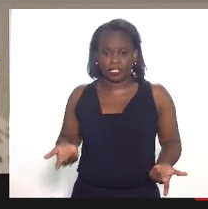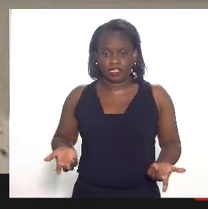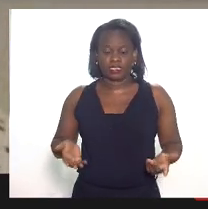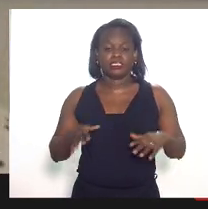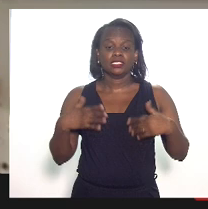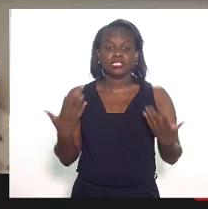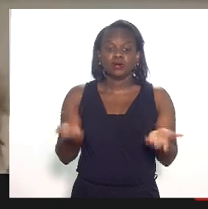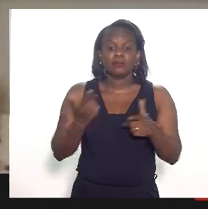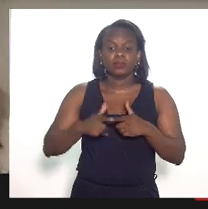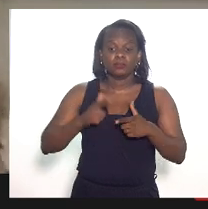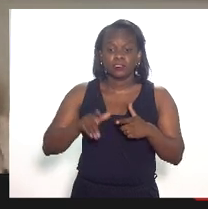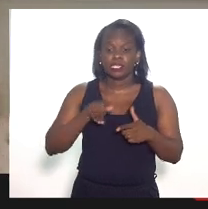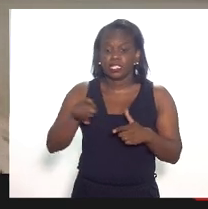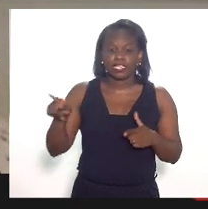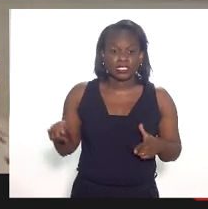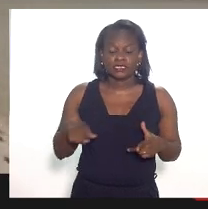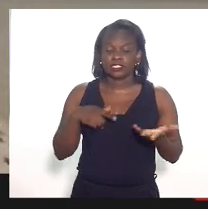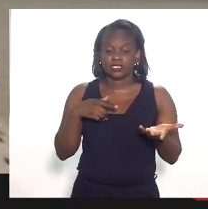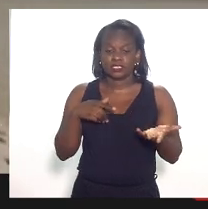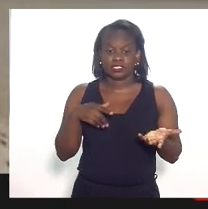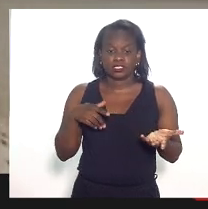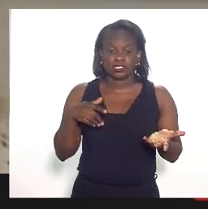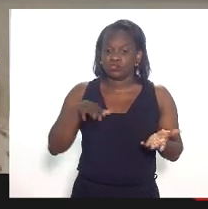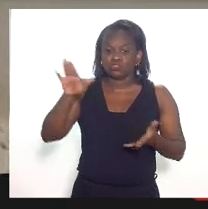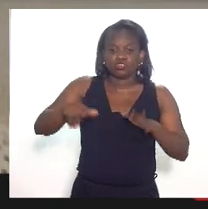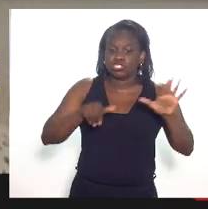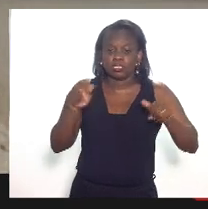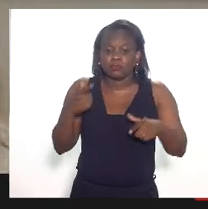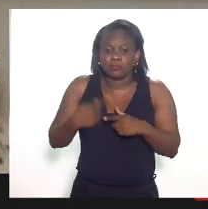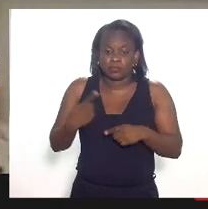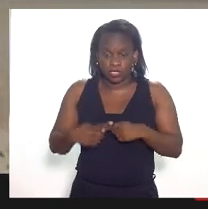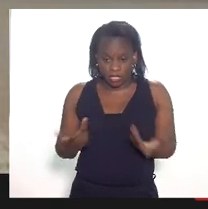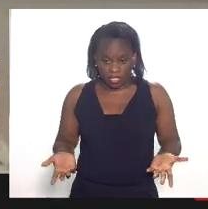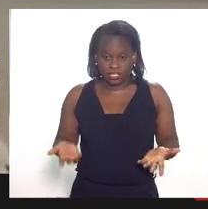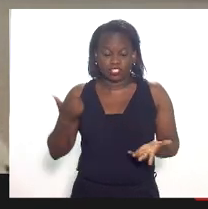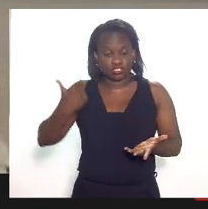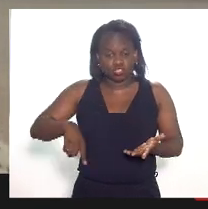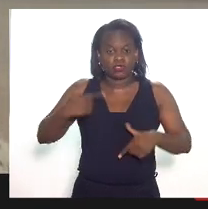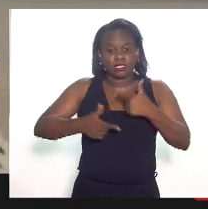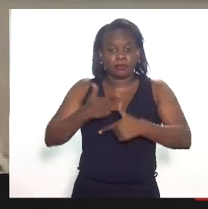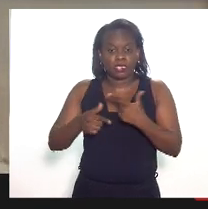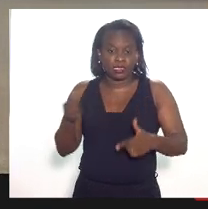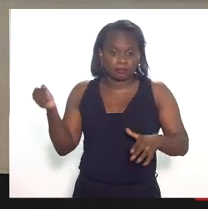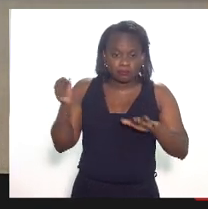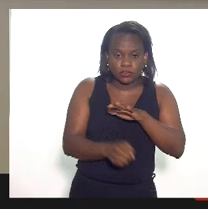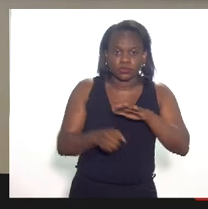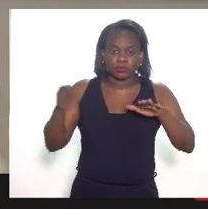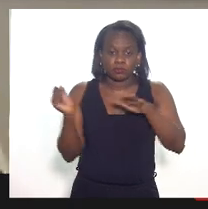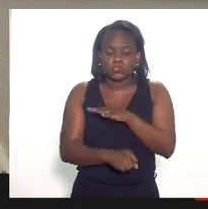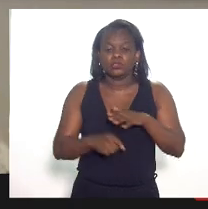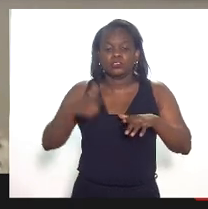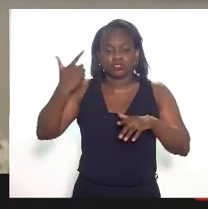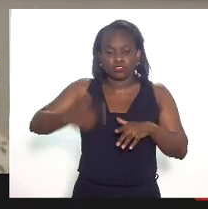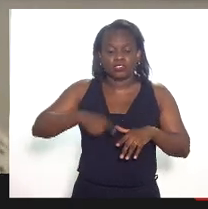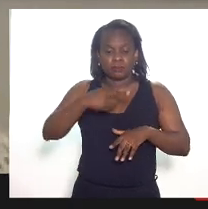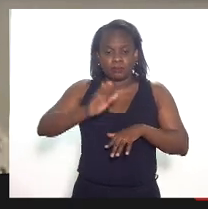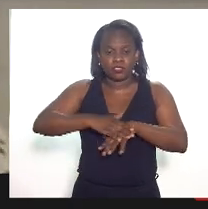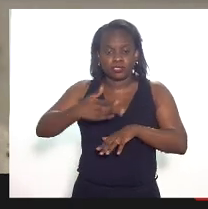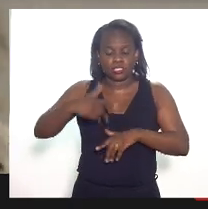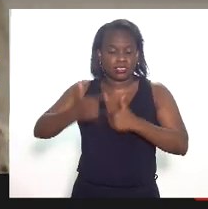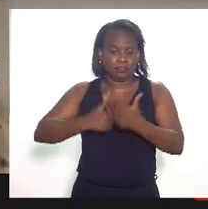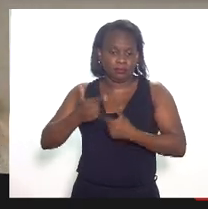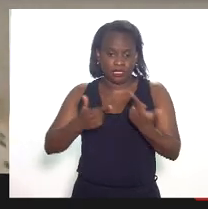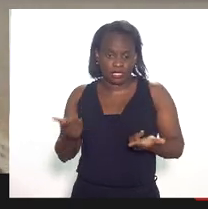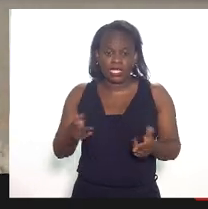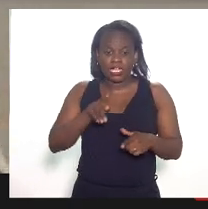é a questão que esses trabalhadores não são chamados para reocupar esses postos de trabalho e reassumir essa